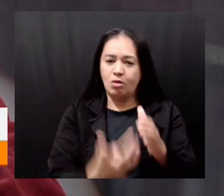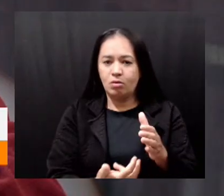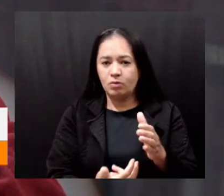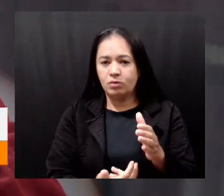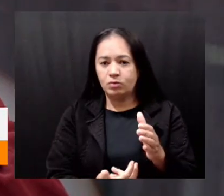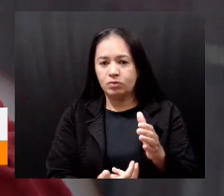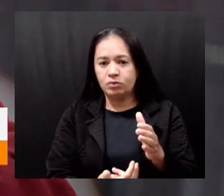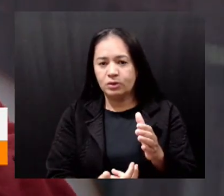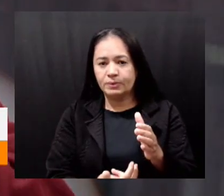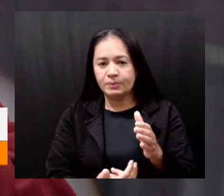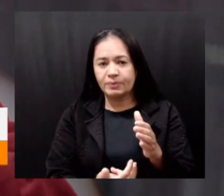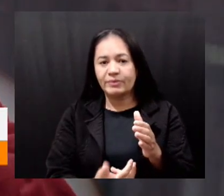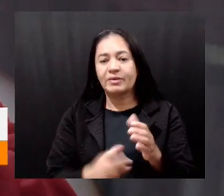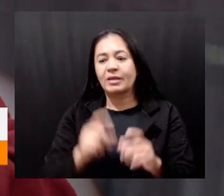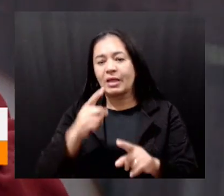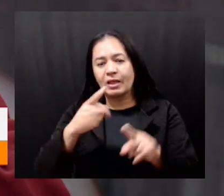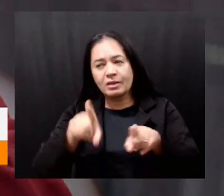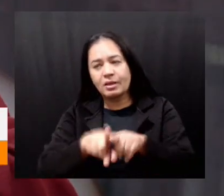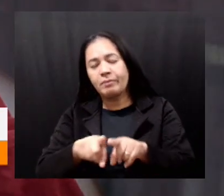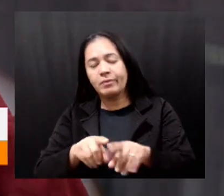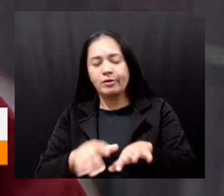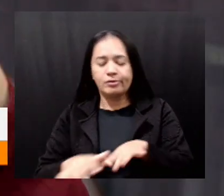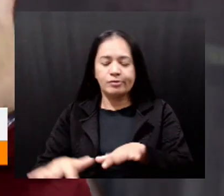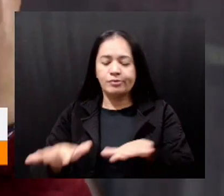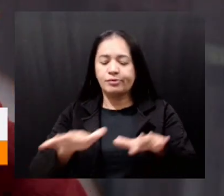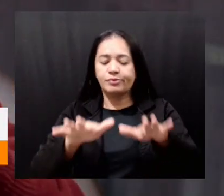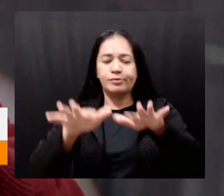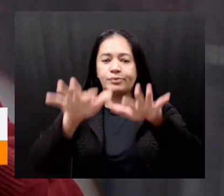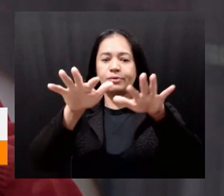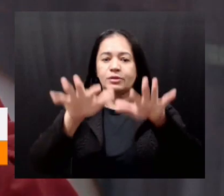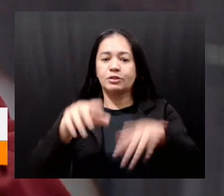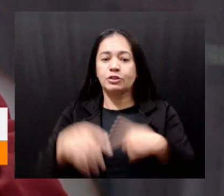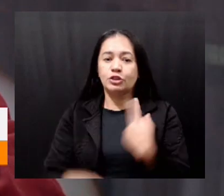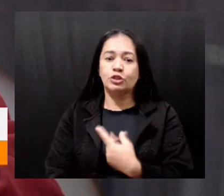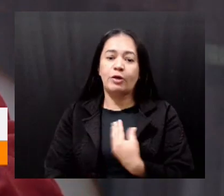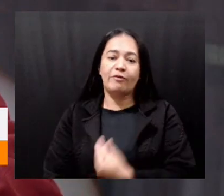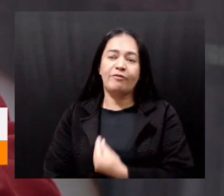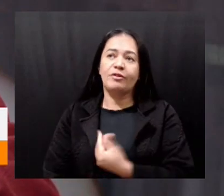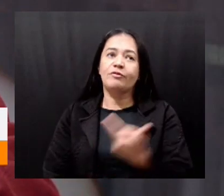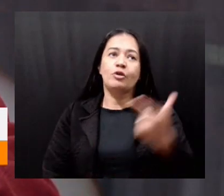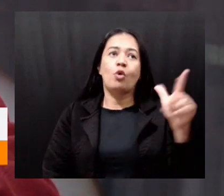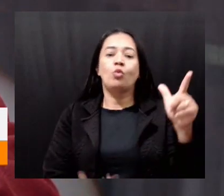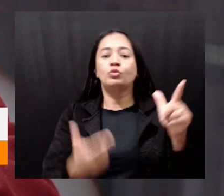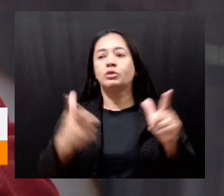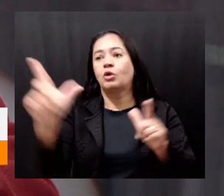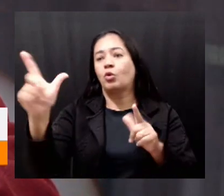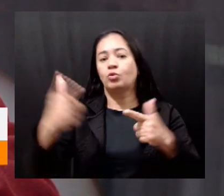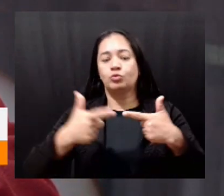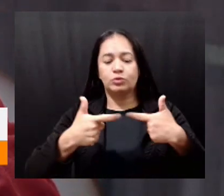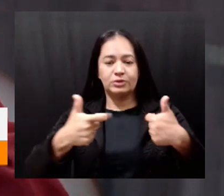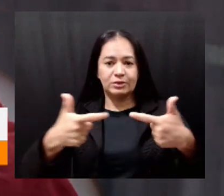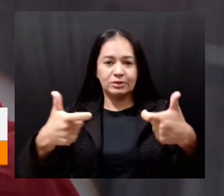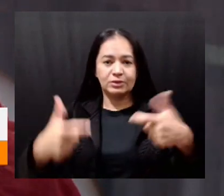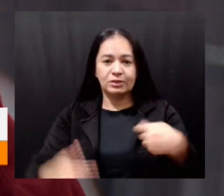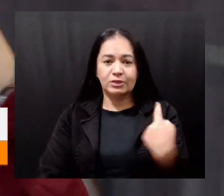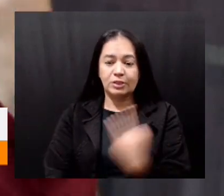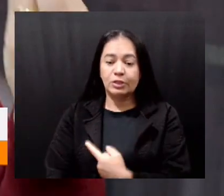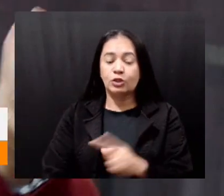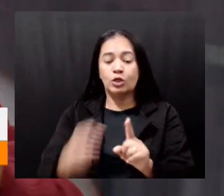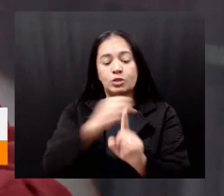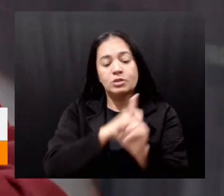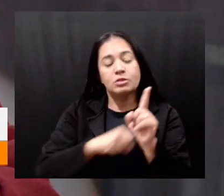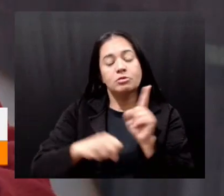das enchentes, e a gente também vive uma série de outras guerras, né, na nossa sociedade. Então, assim, a gente tem